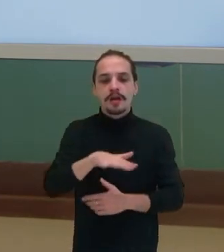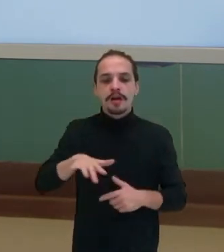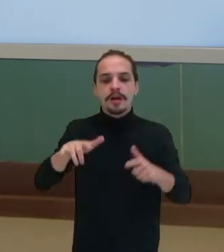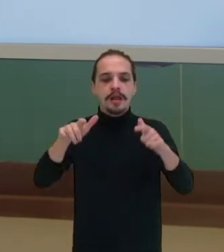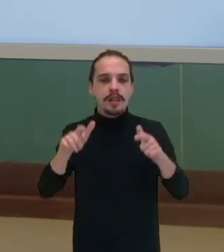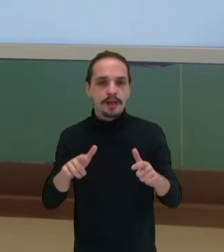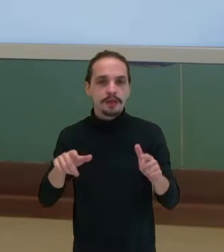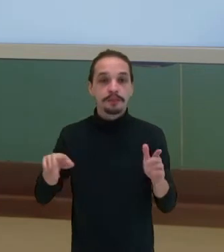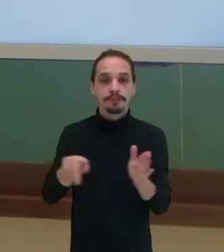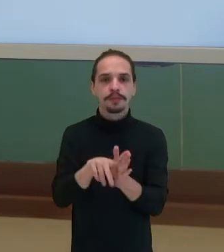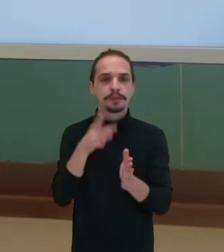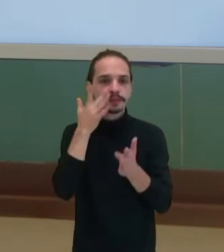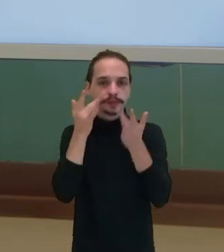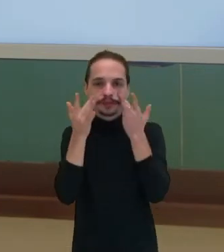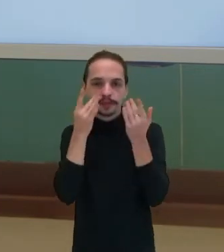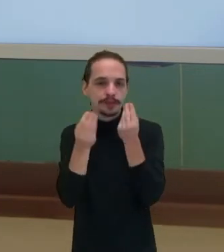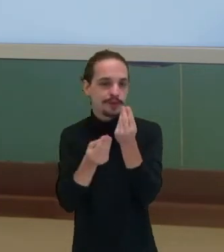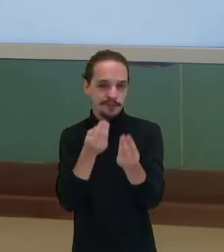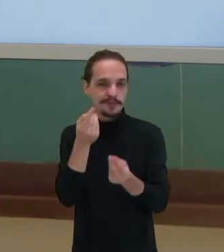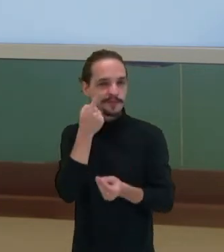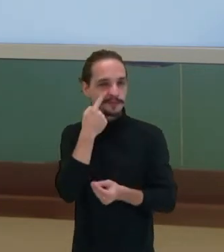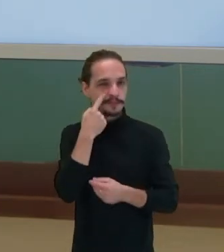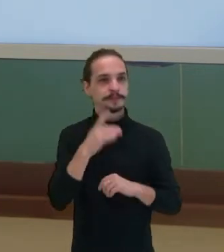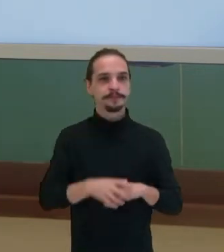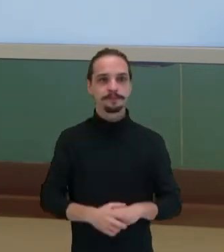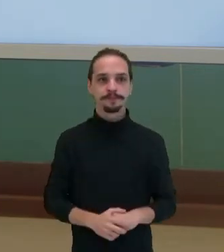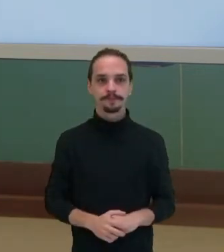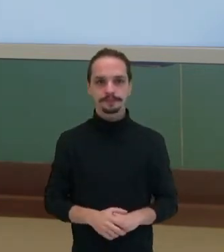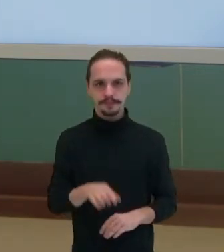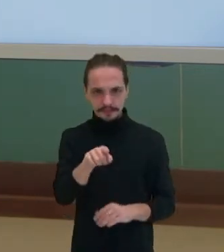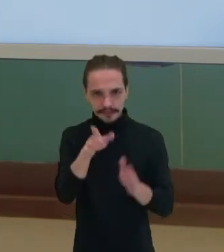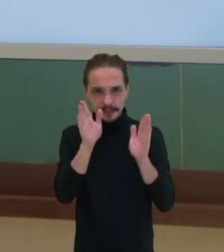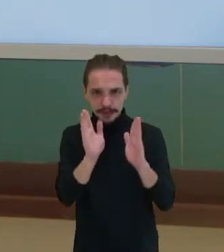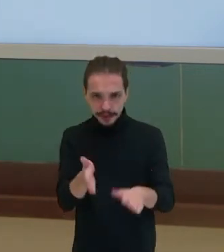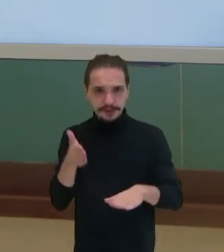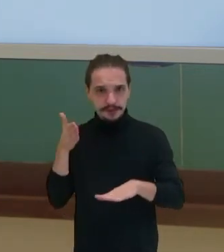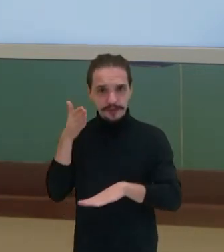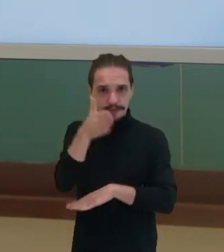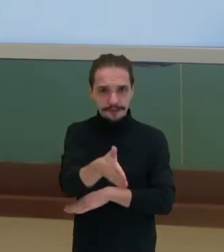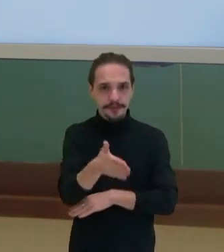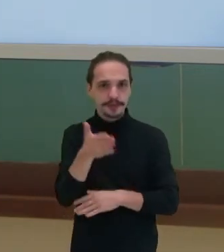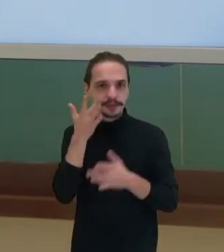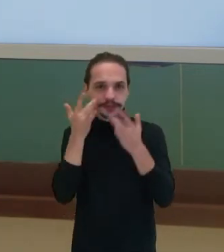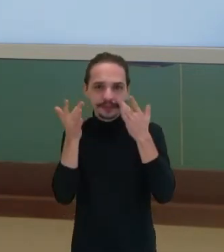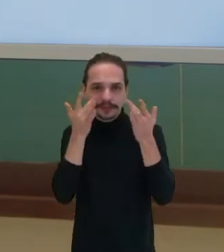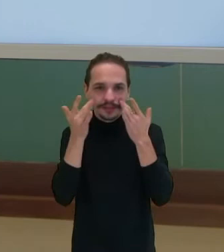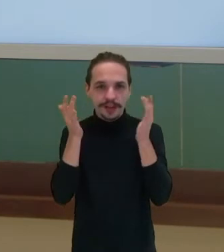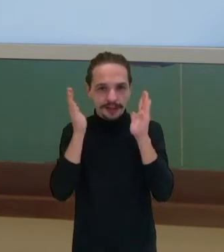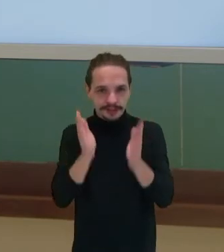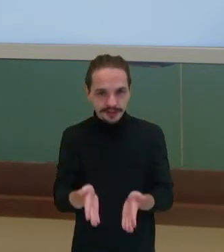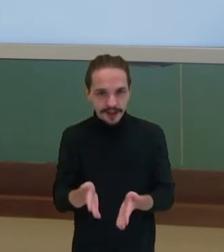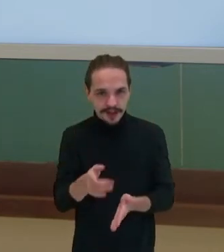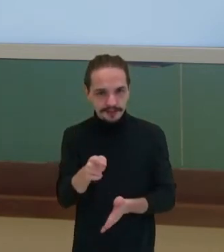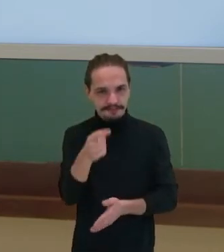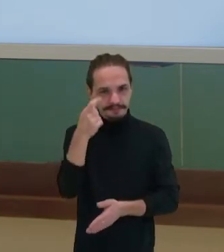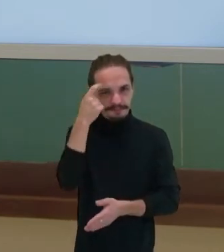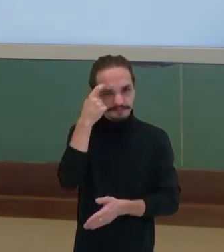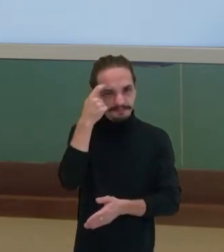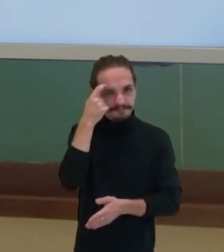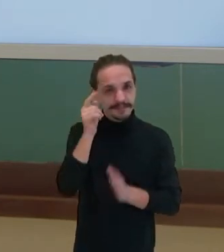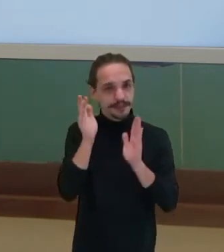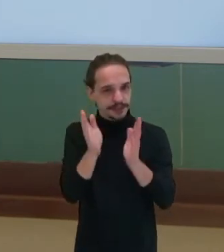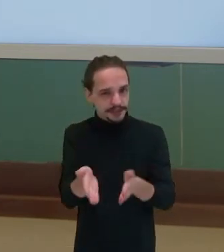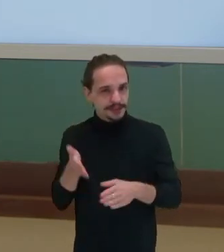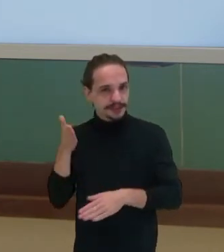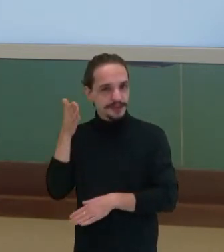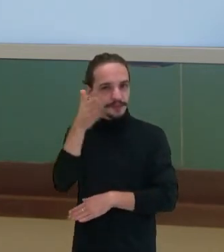era utilizado, tá bom? Então, você já foi ao teatro? Né? Só para a gente começar essa aula aí pensando, você já foi ao